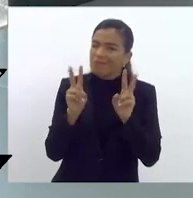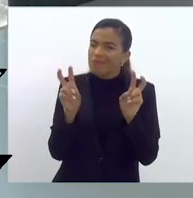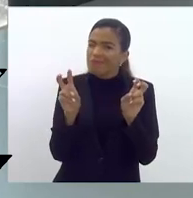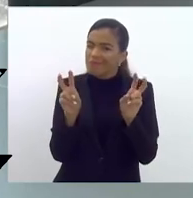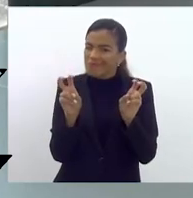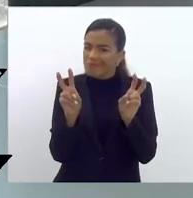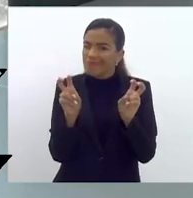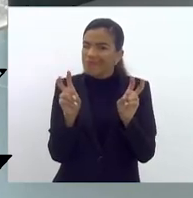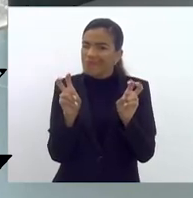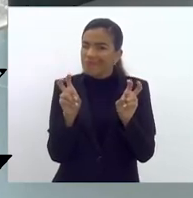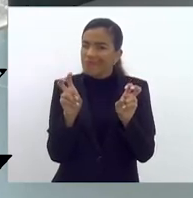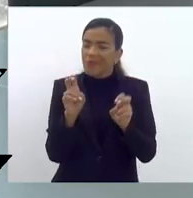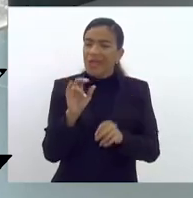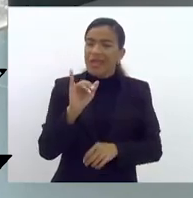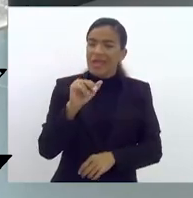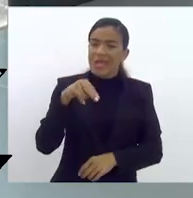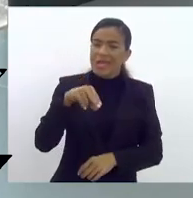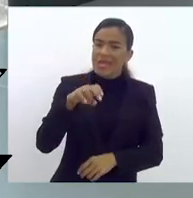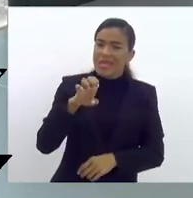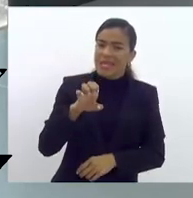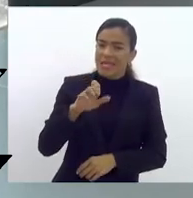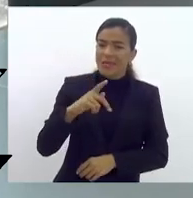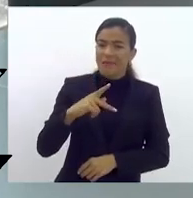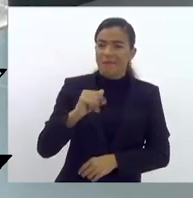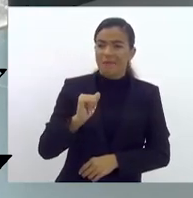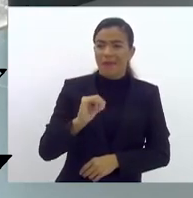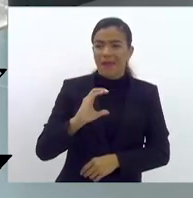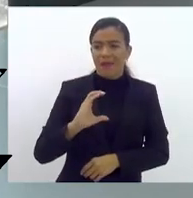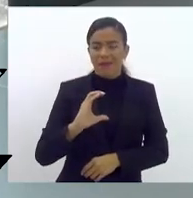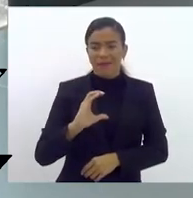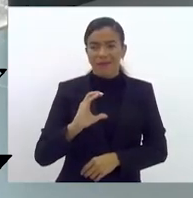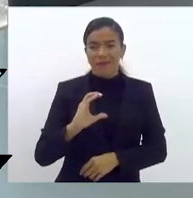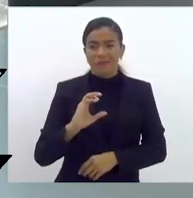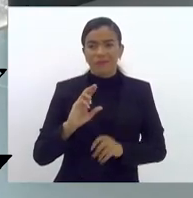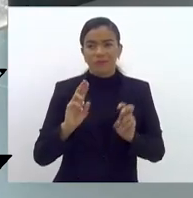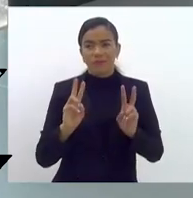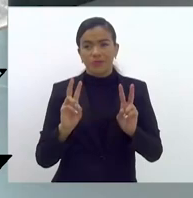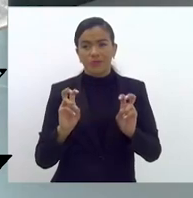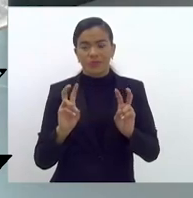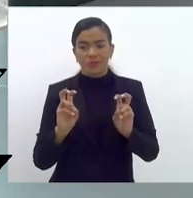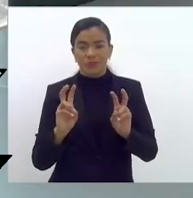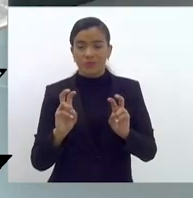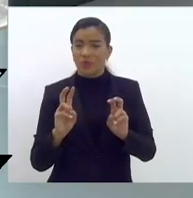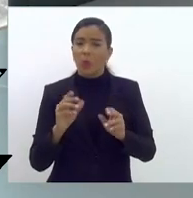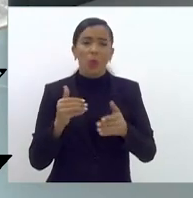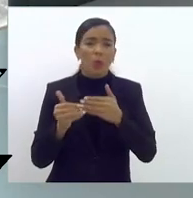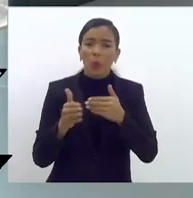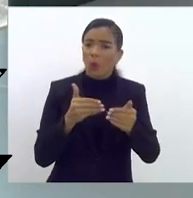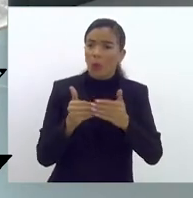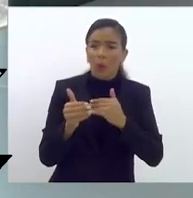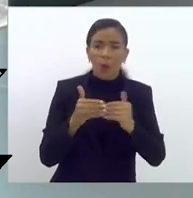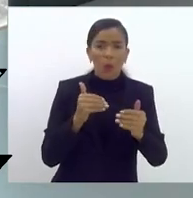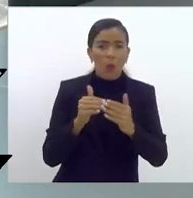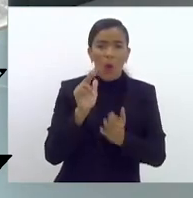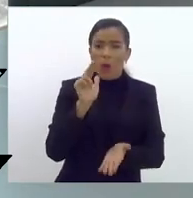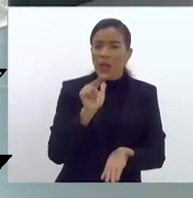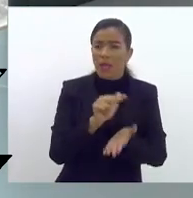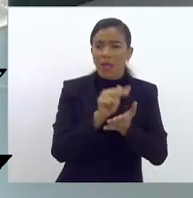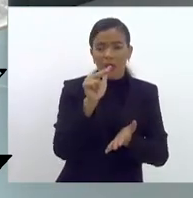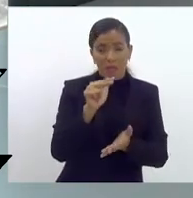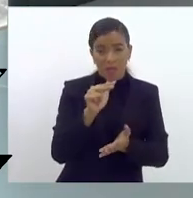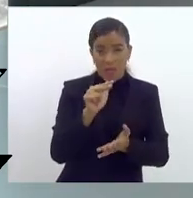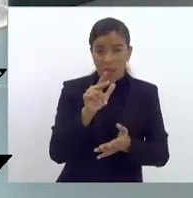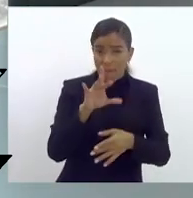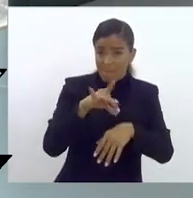do imepac é mais afeto os tombamento e eu sei mas é dos